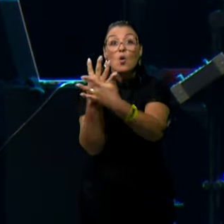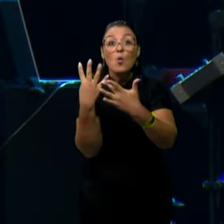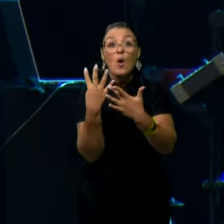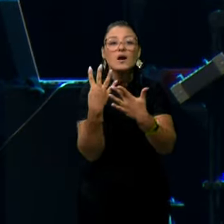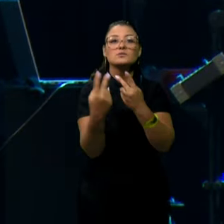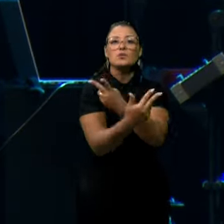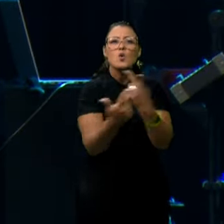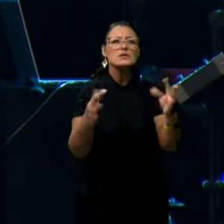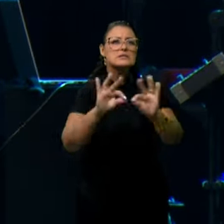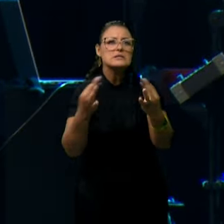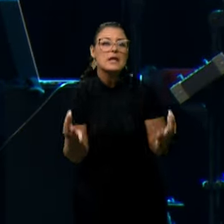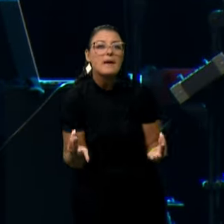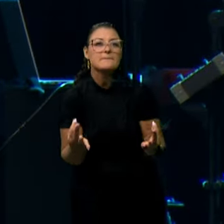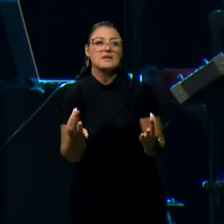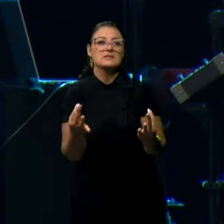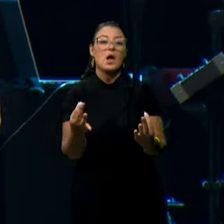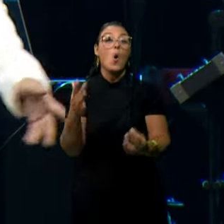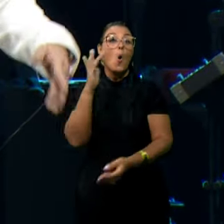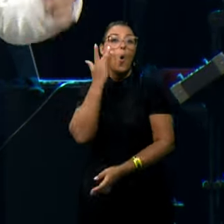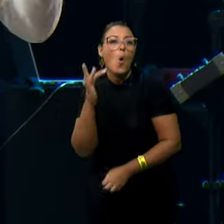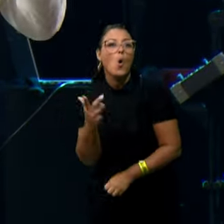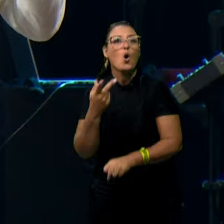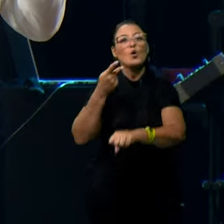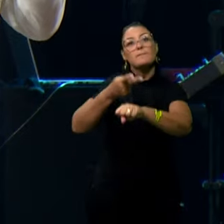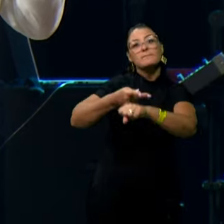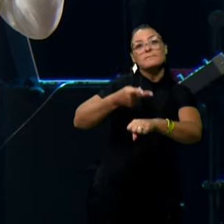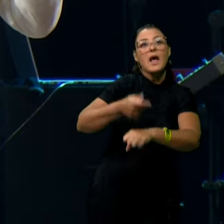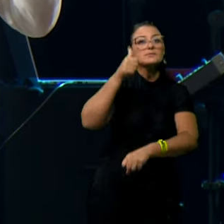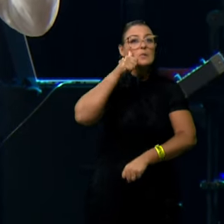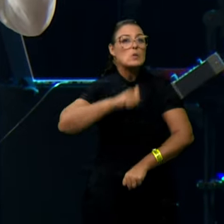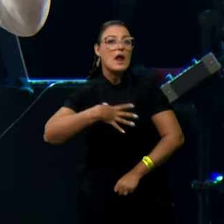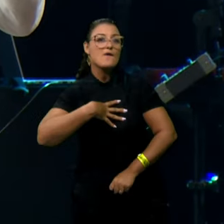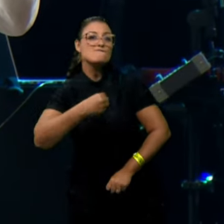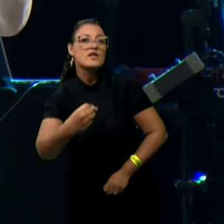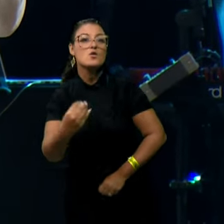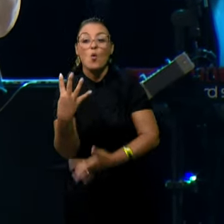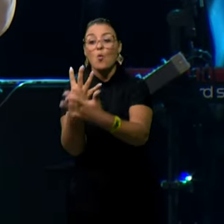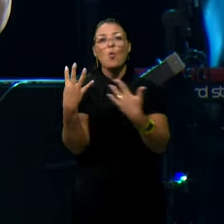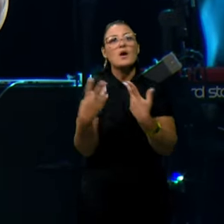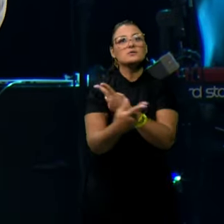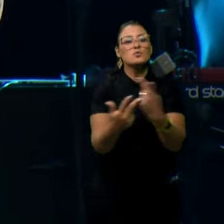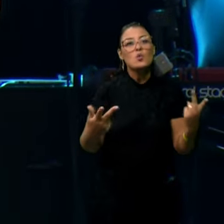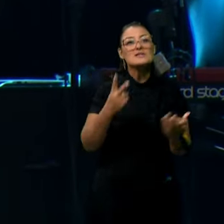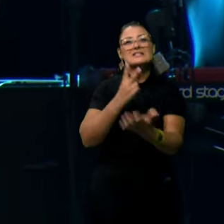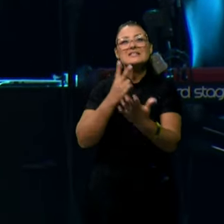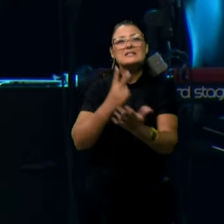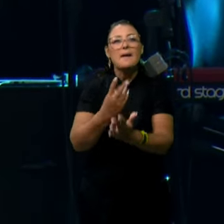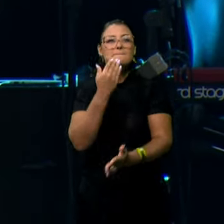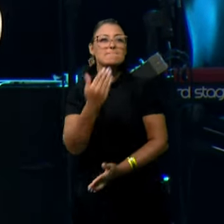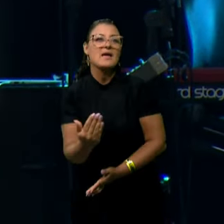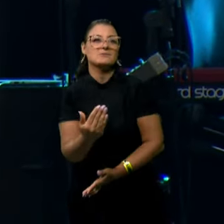assim você pega a pregação depois busca ali graças a Deus todavia temos pregação online